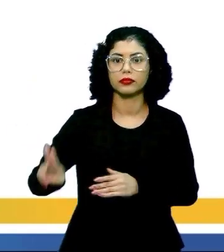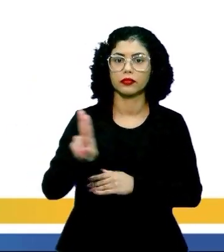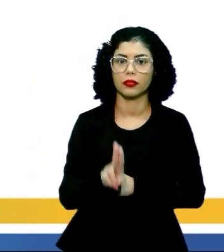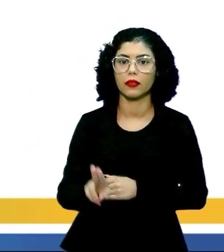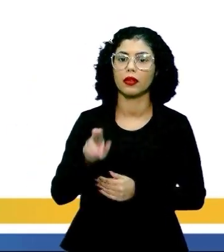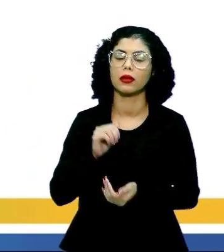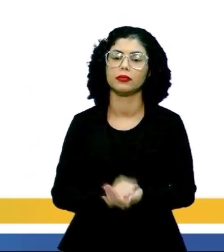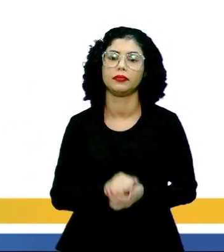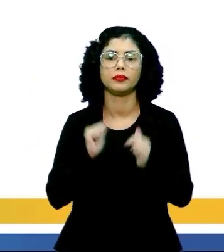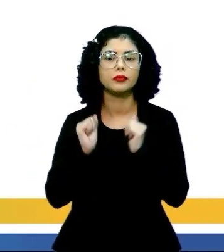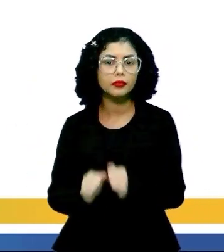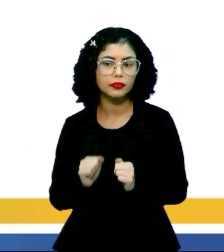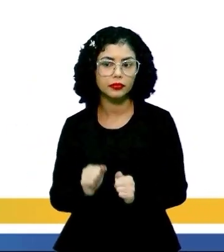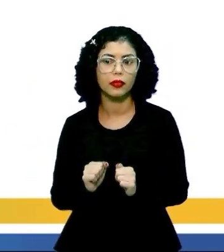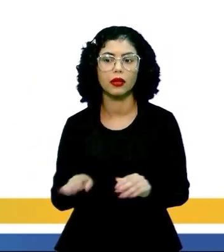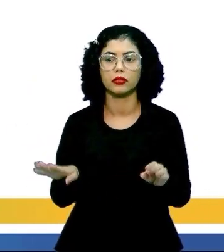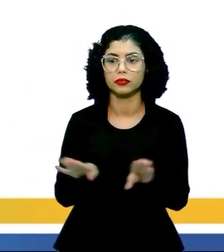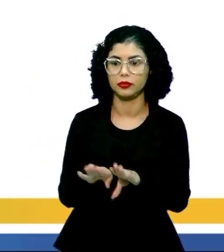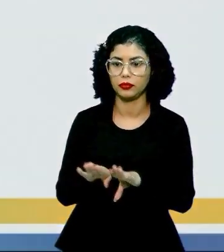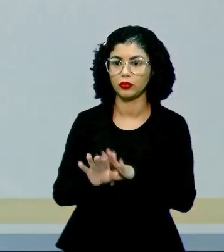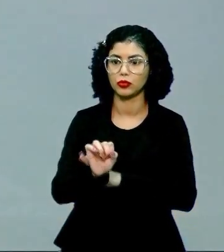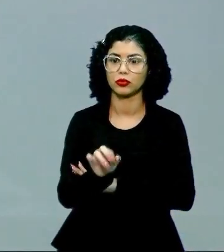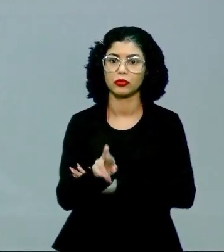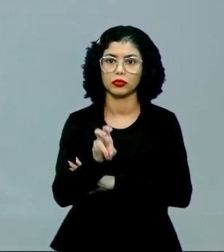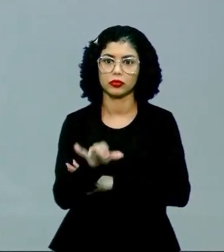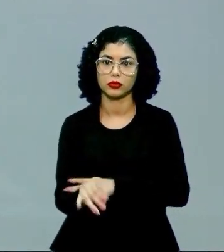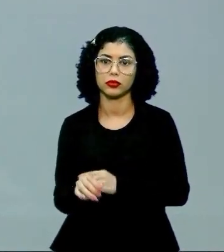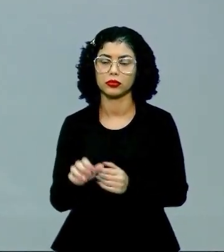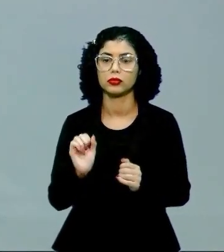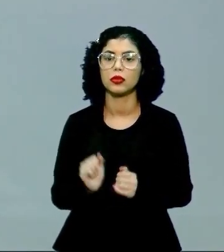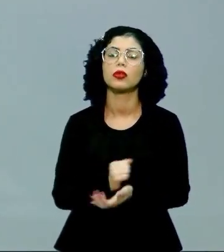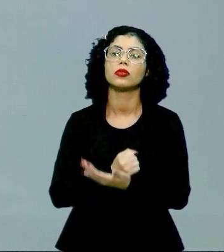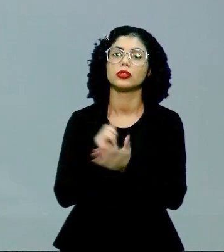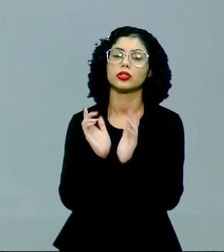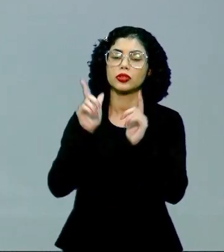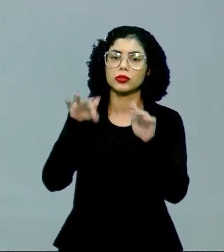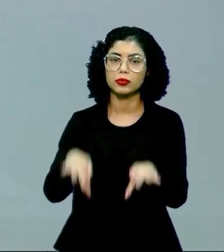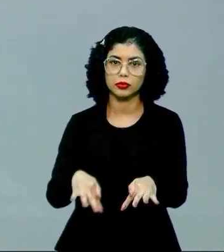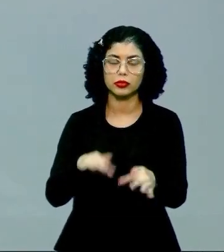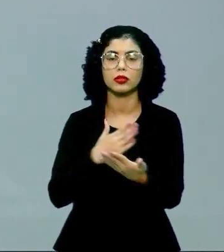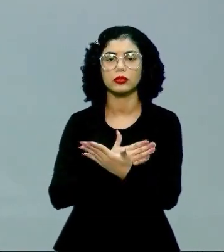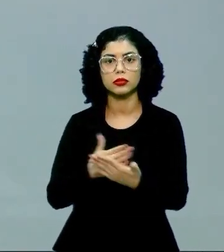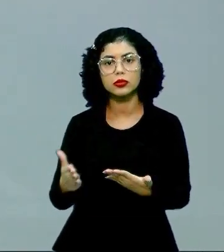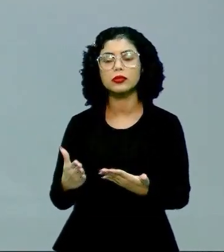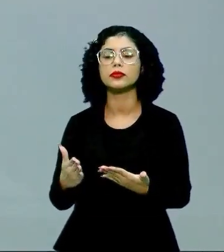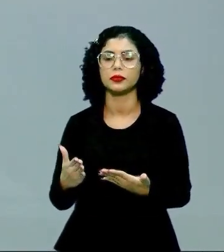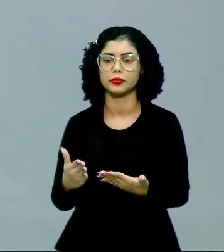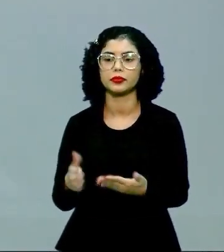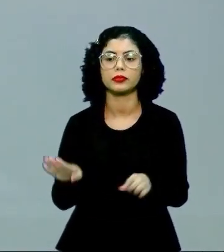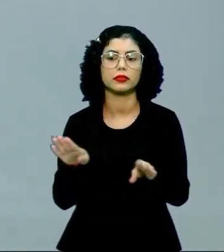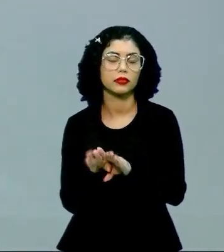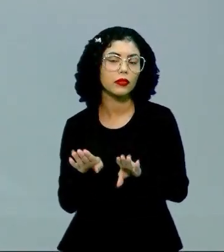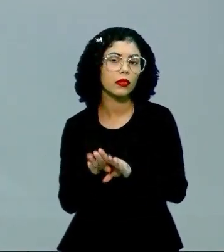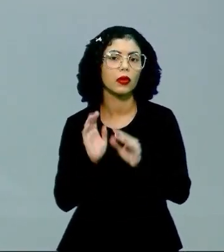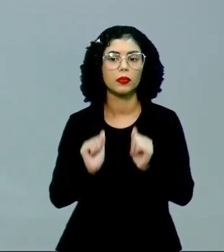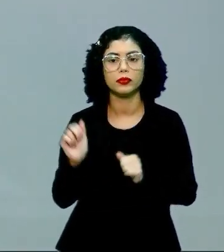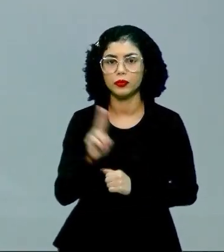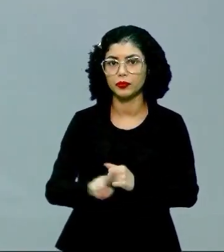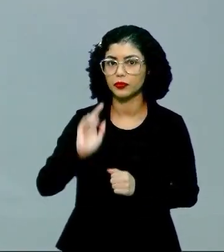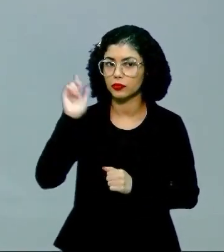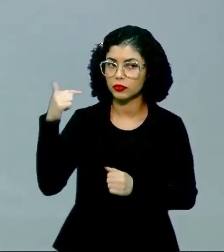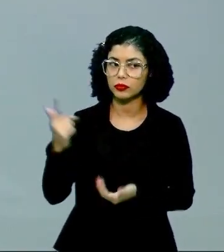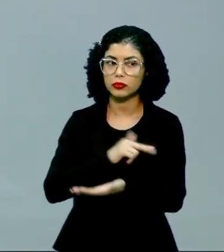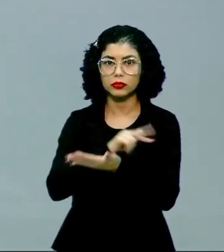sorvete esse sorvete ou seja o espaço final e o espaço inicial a gente também pode utilizar outras